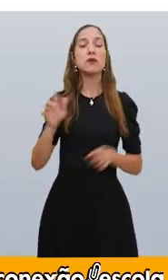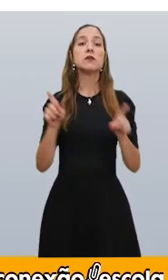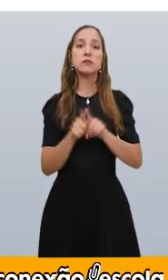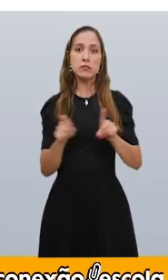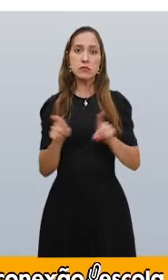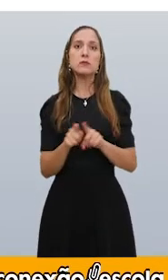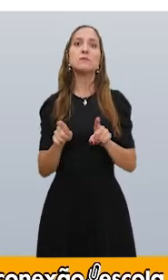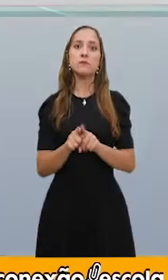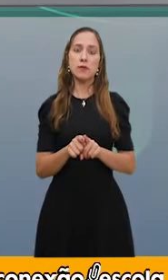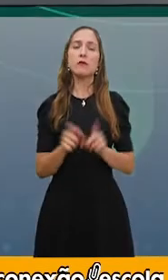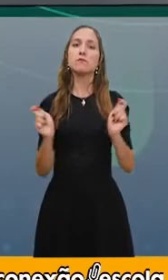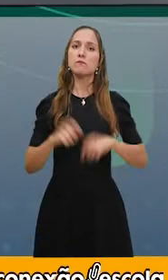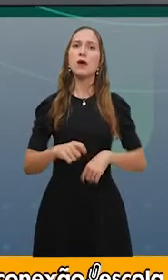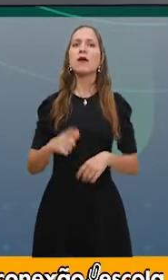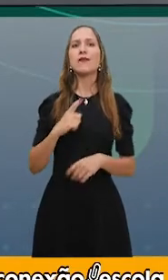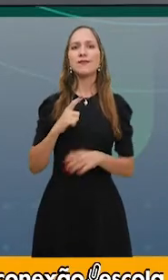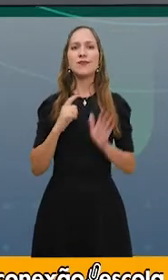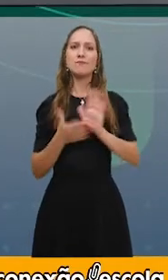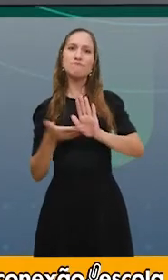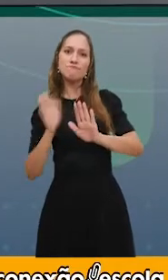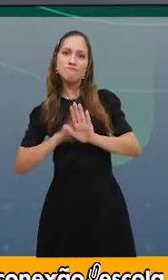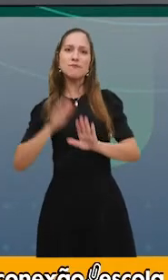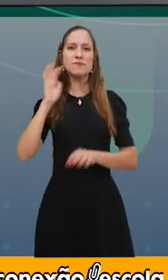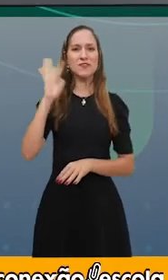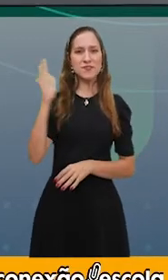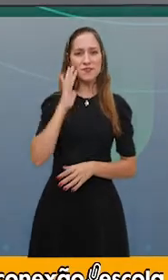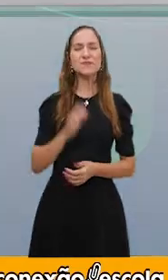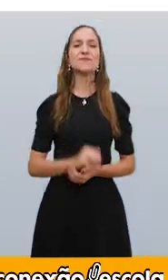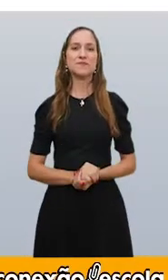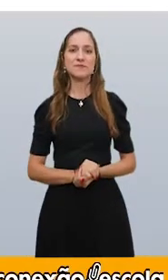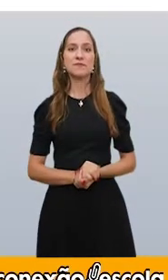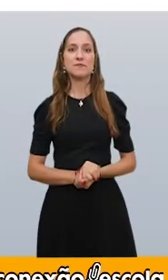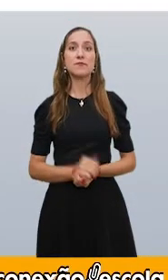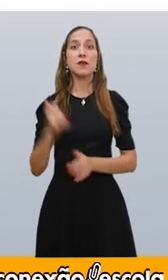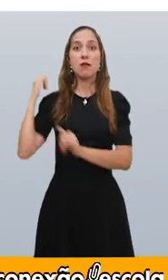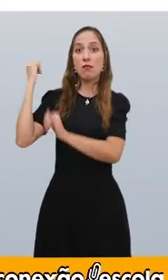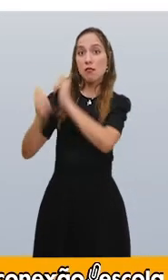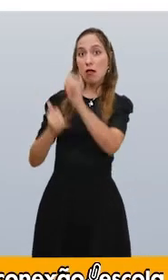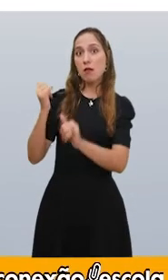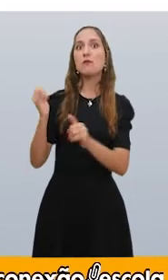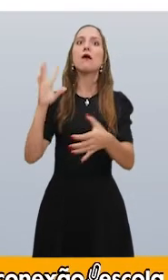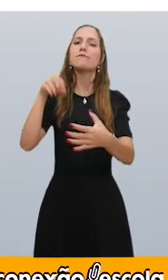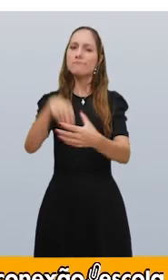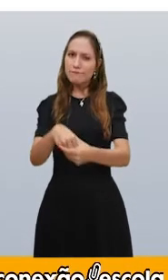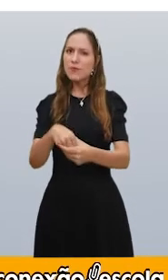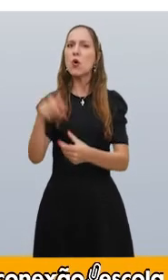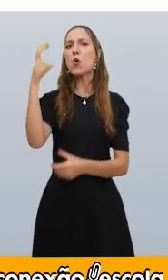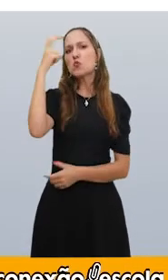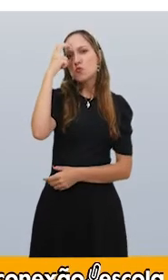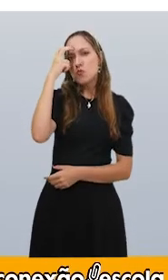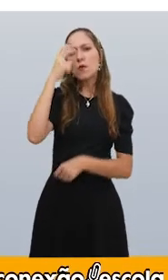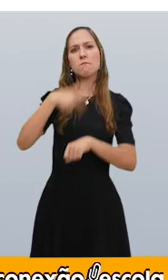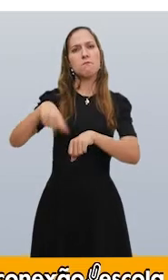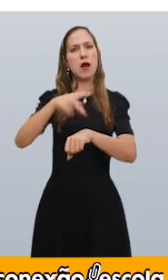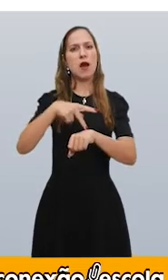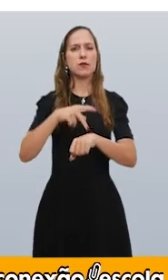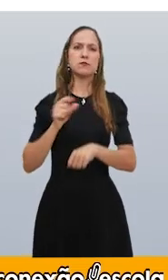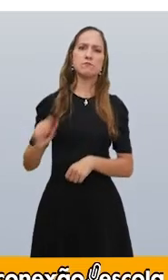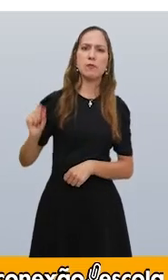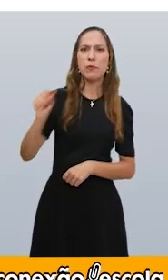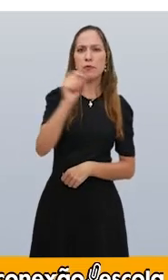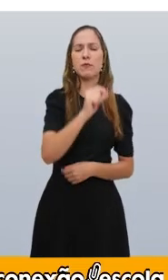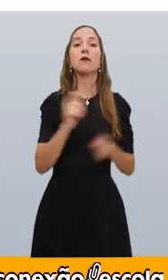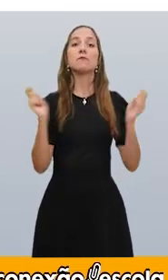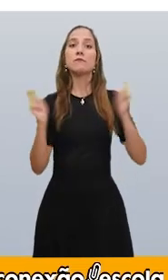fictício. As lendas são elementos da cultura de um país.